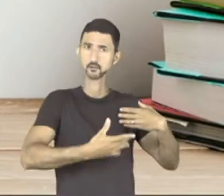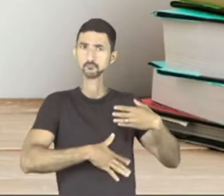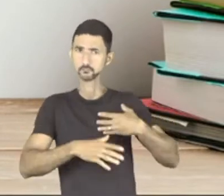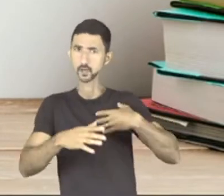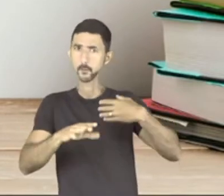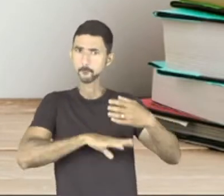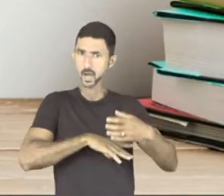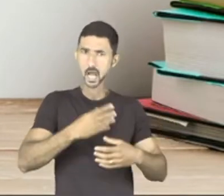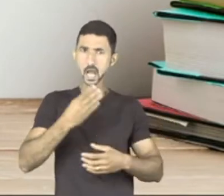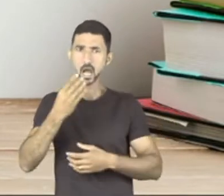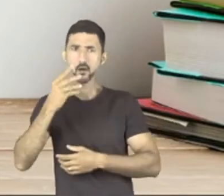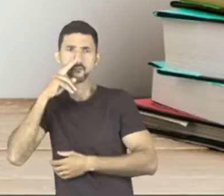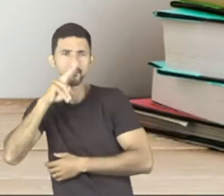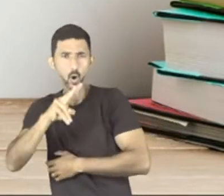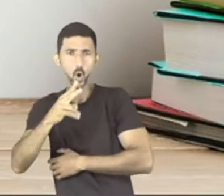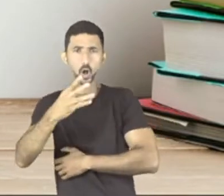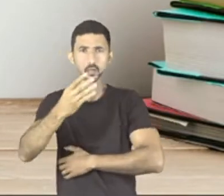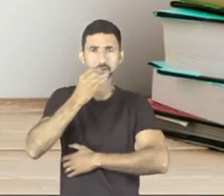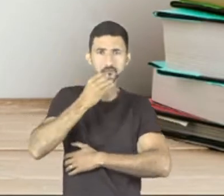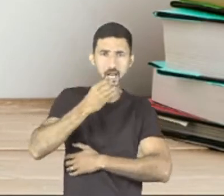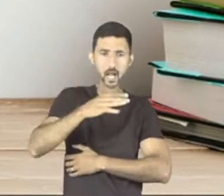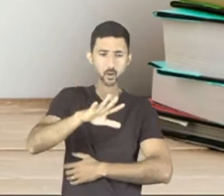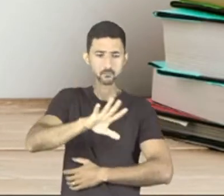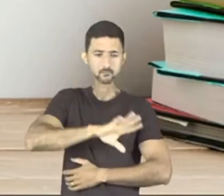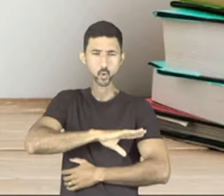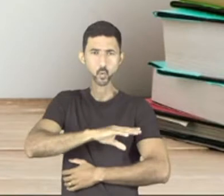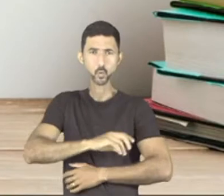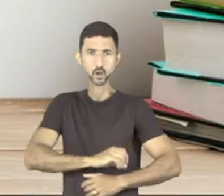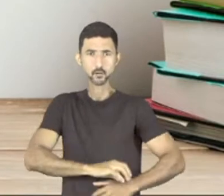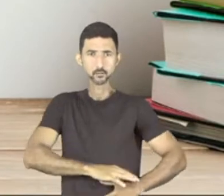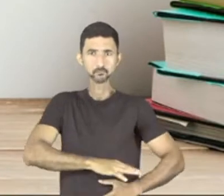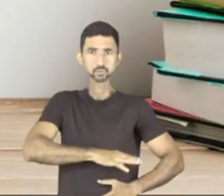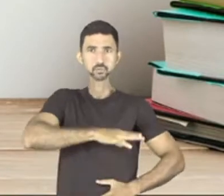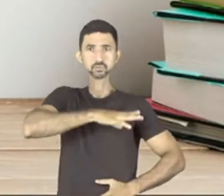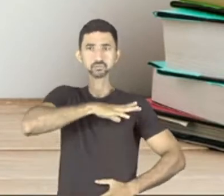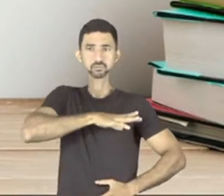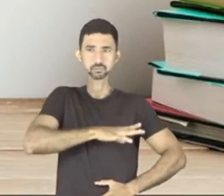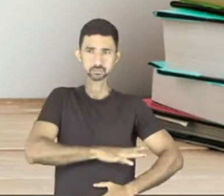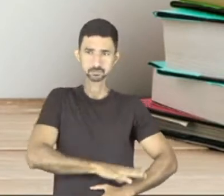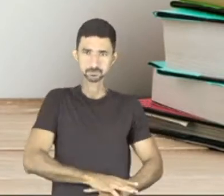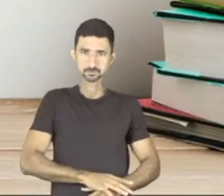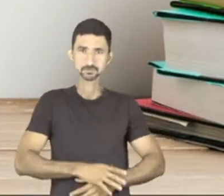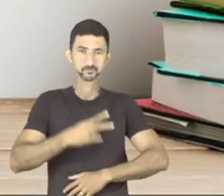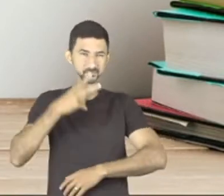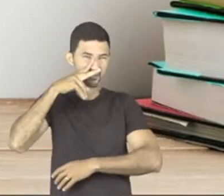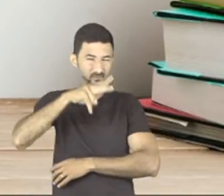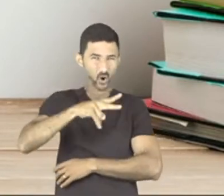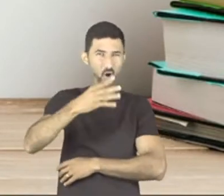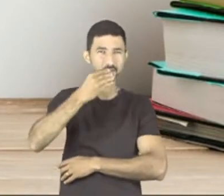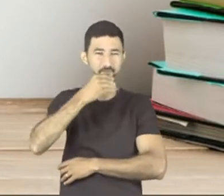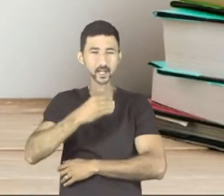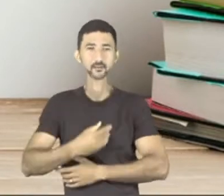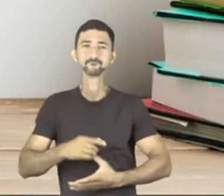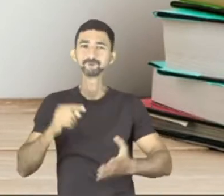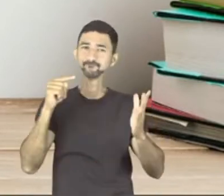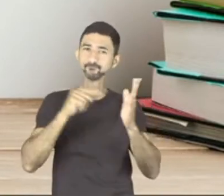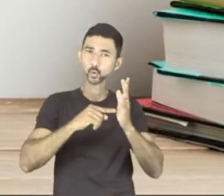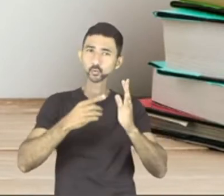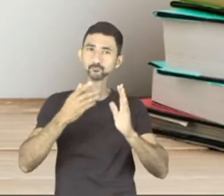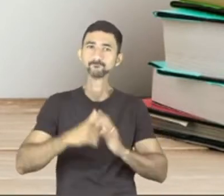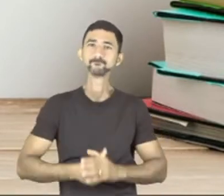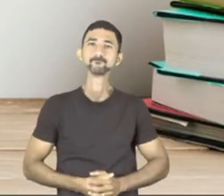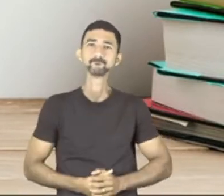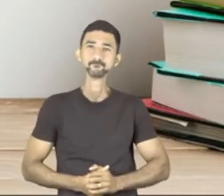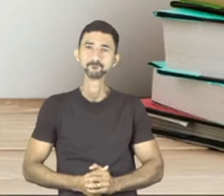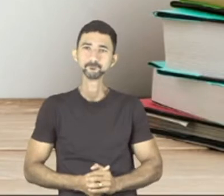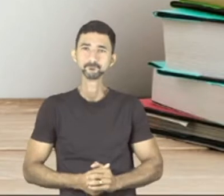do golpe. E essa calibragem vai medir aí a intensidade dos golpes e vai marcar a pontuação.